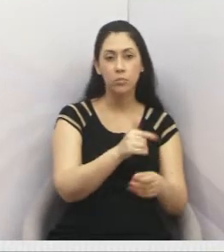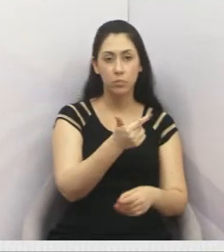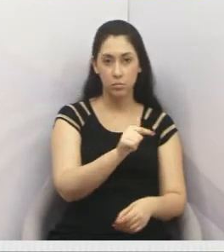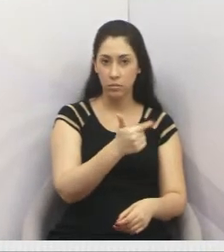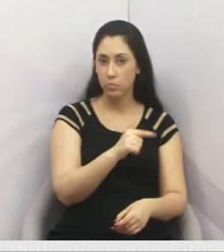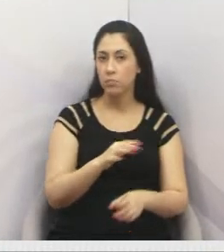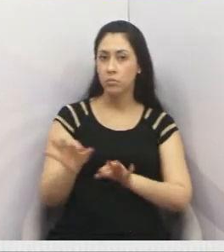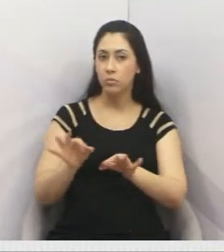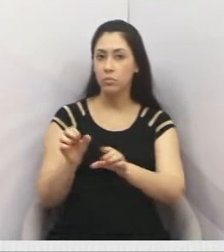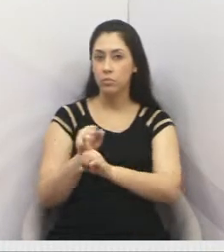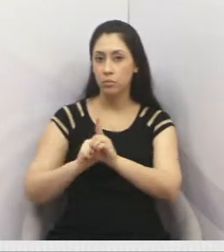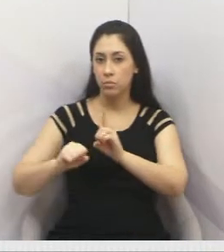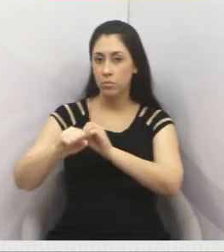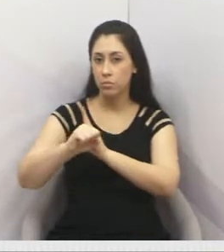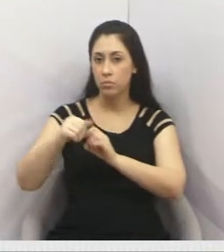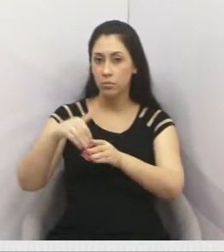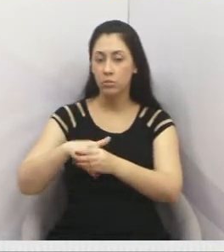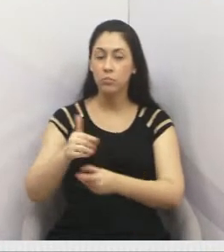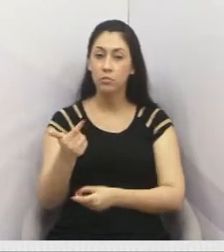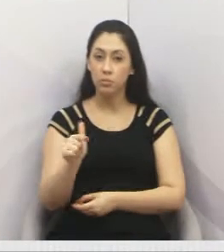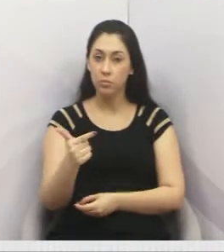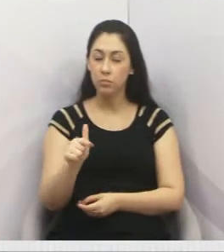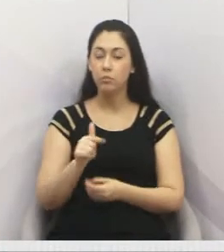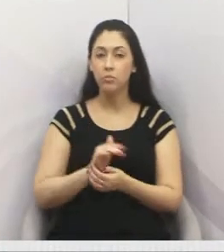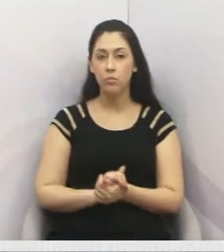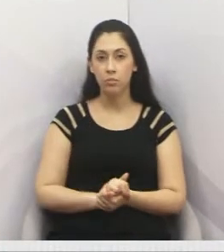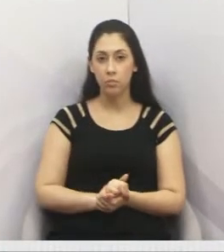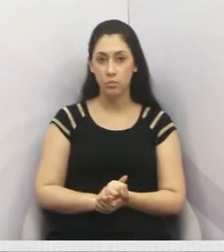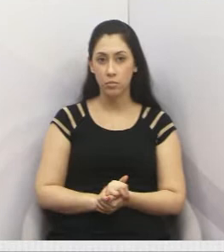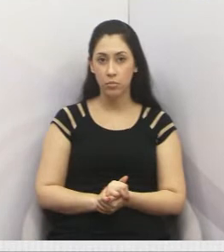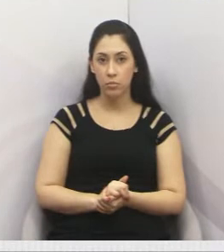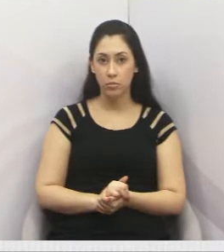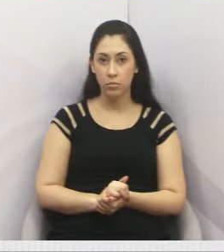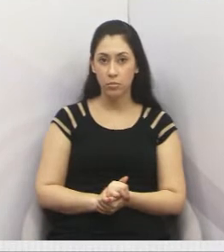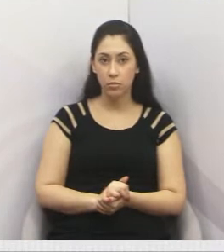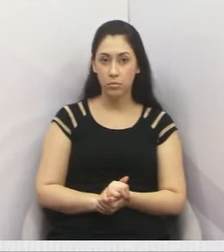em branco e organização da sociedade civil em branco.